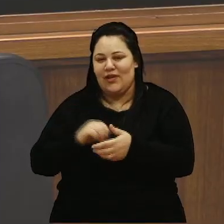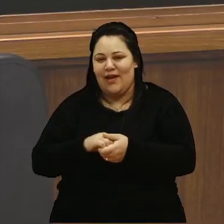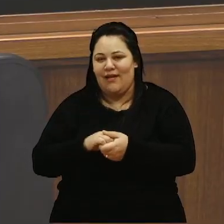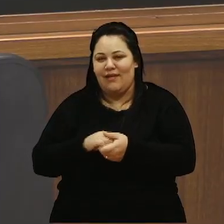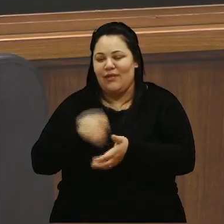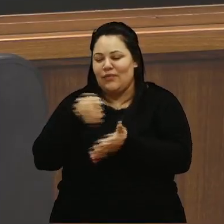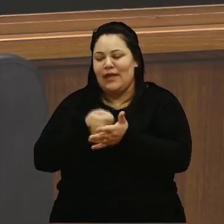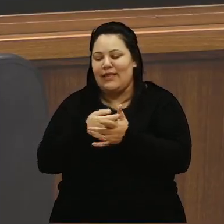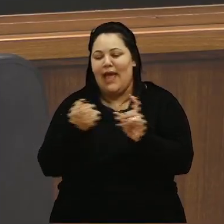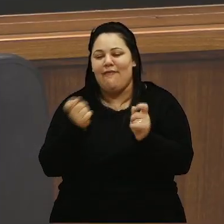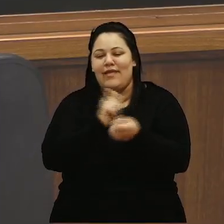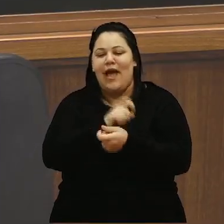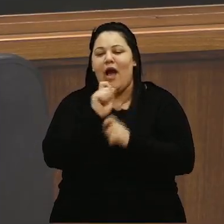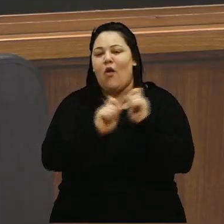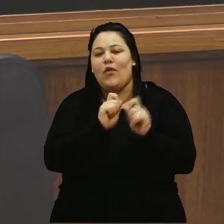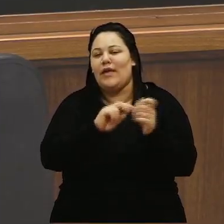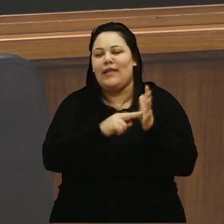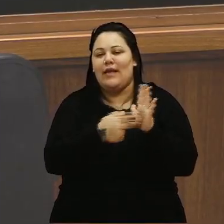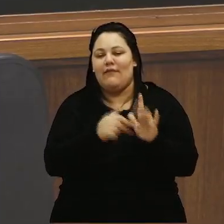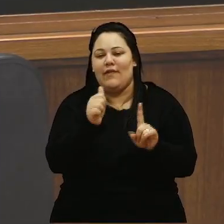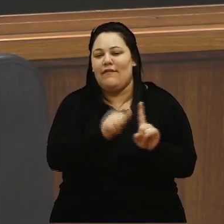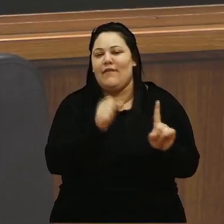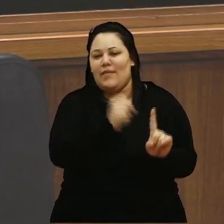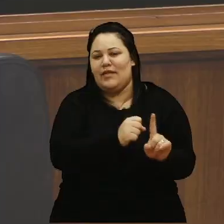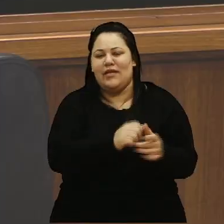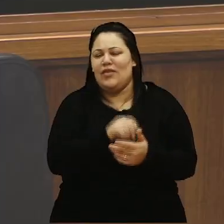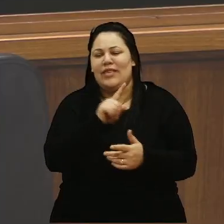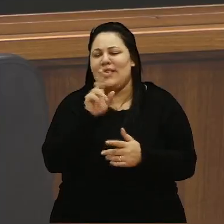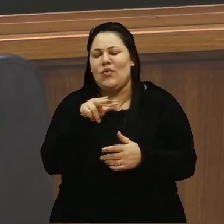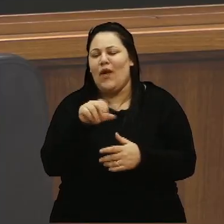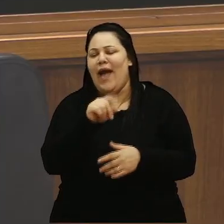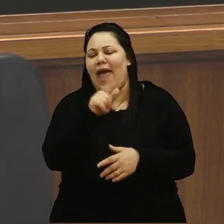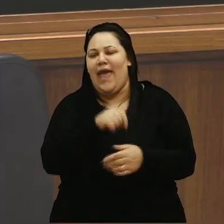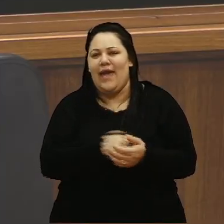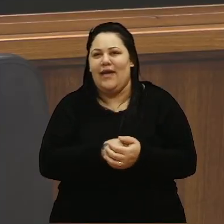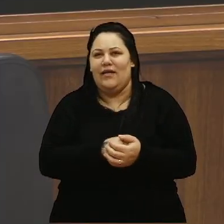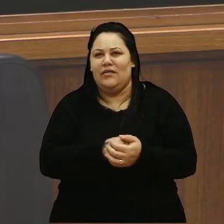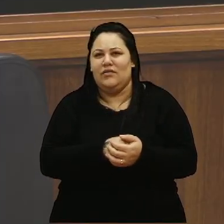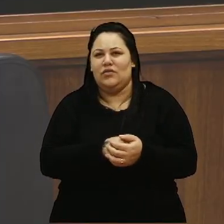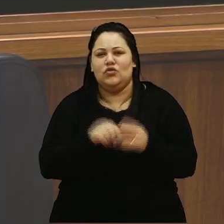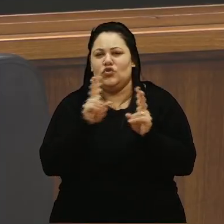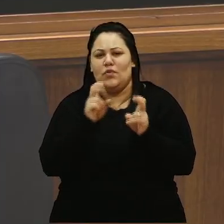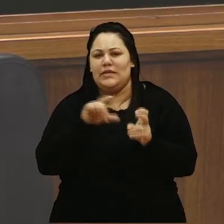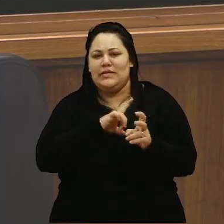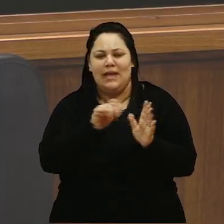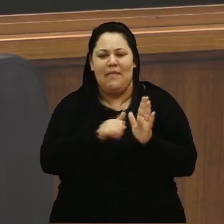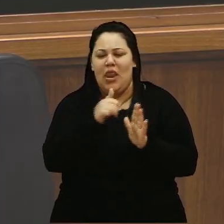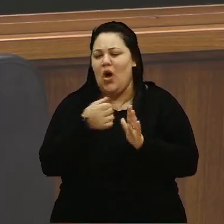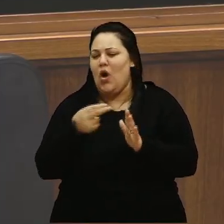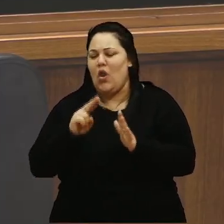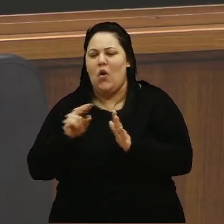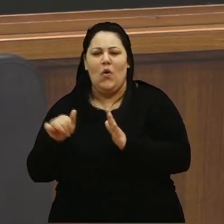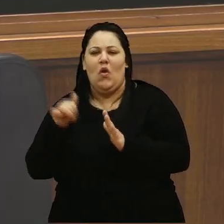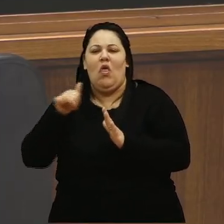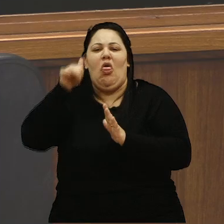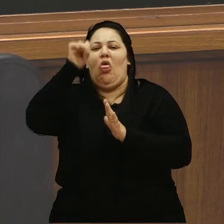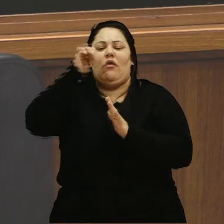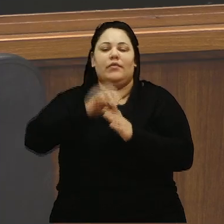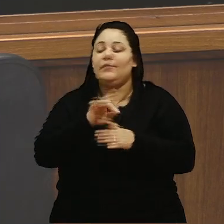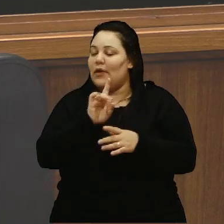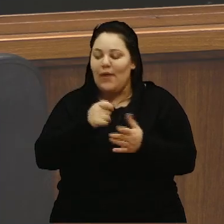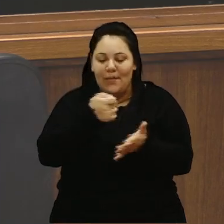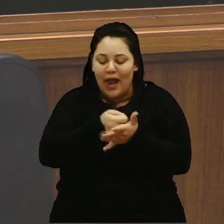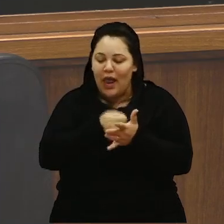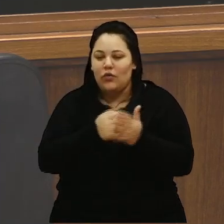é o feminismo. Feminismo nunca foi sobre nós sermos mais ou melhores do que os homens. Foi pela luta da